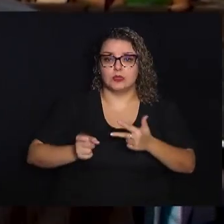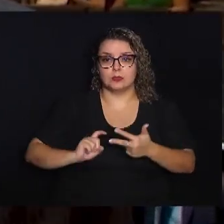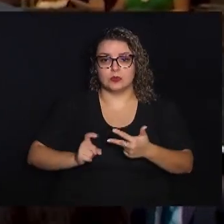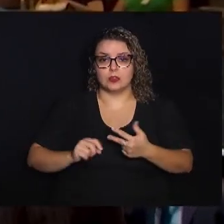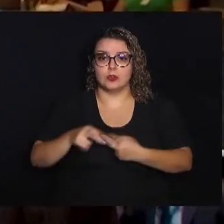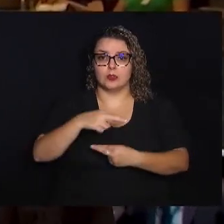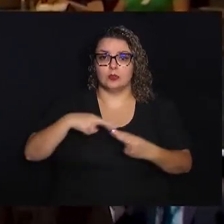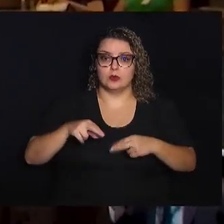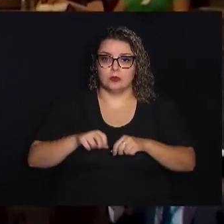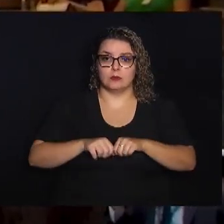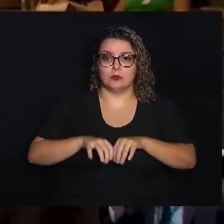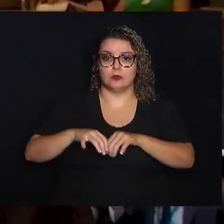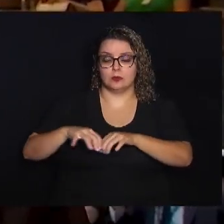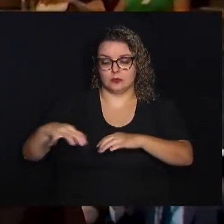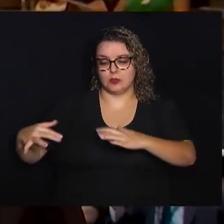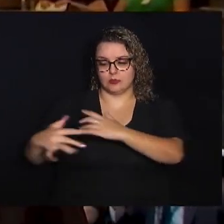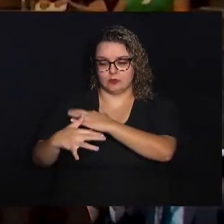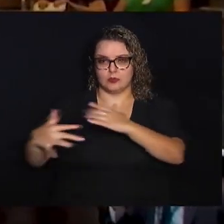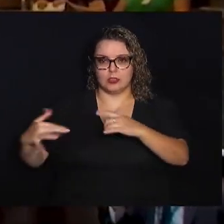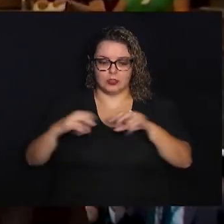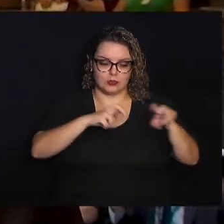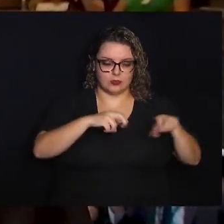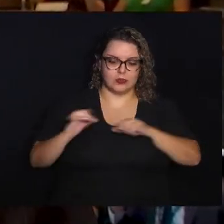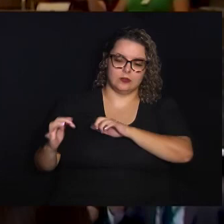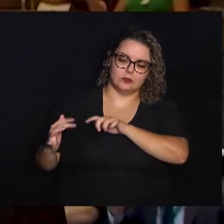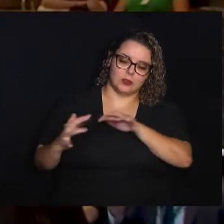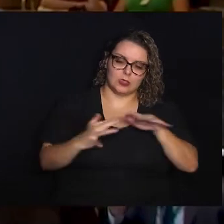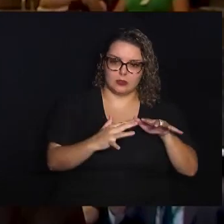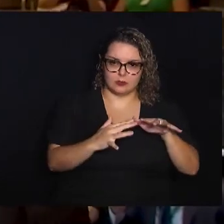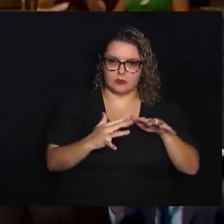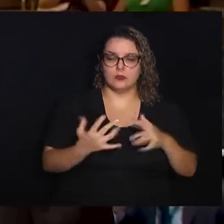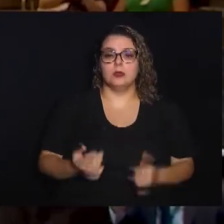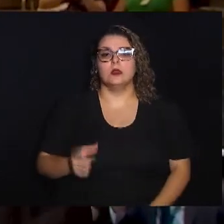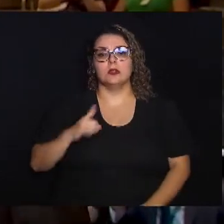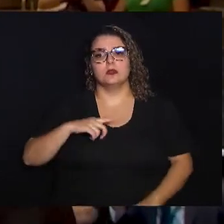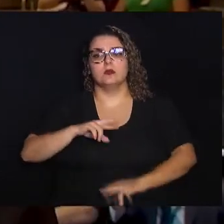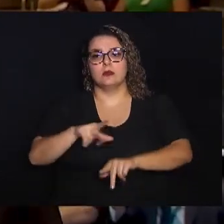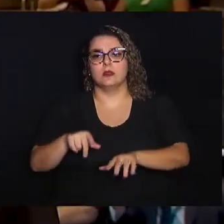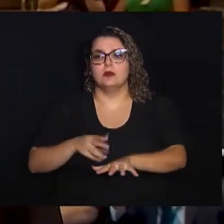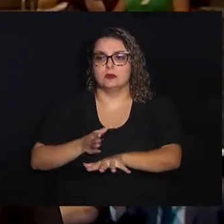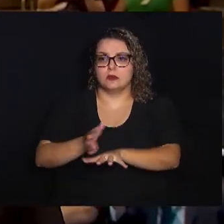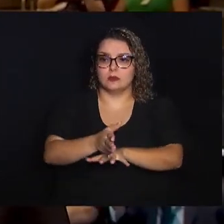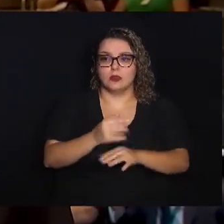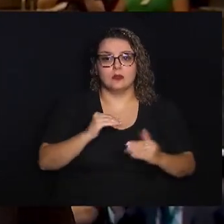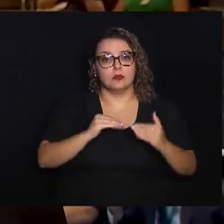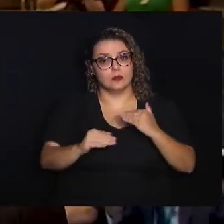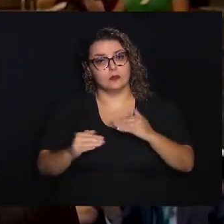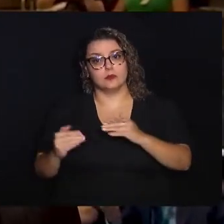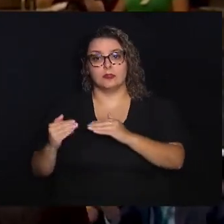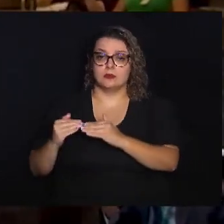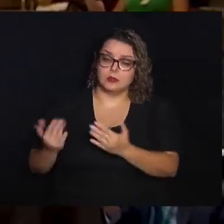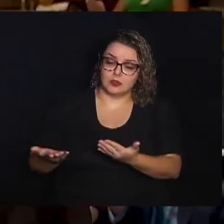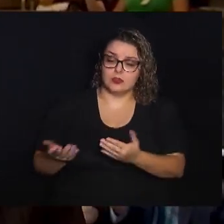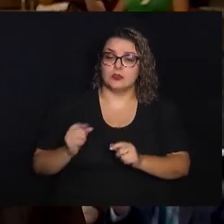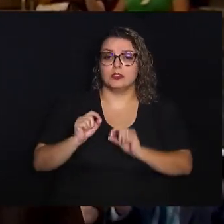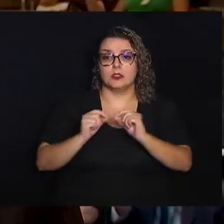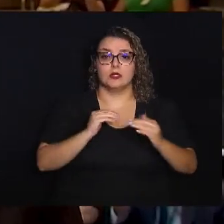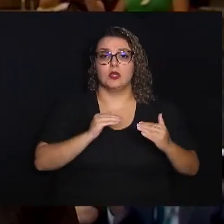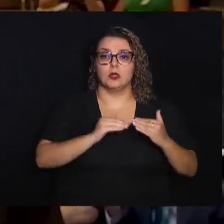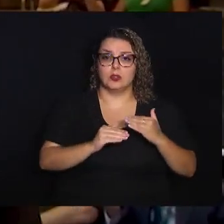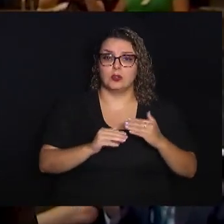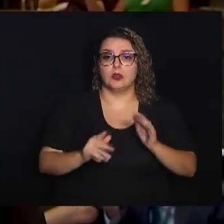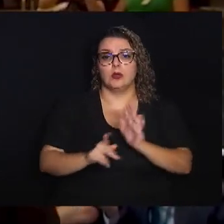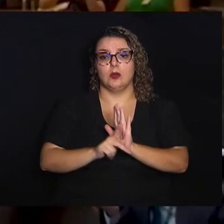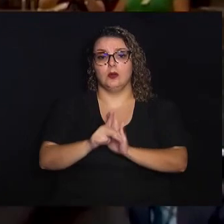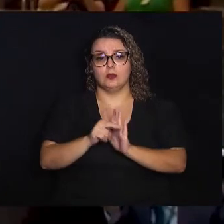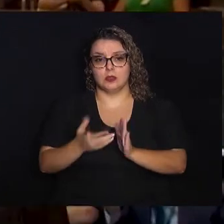à expansão urbana da cidade. Existem muitas correntes contrárias, favoráveis, e quem é contra o